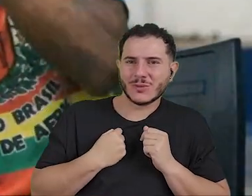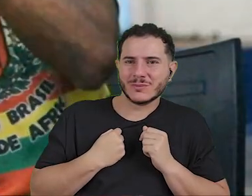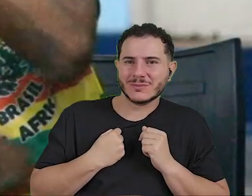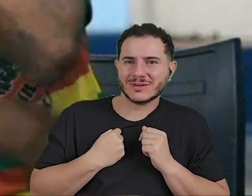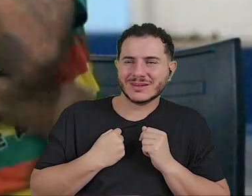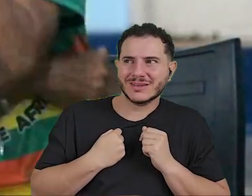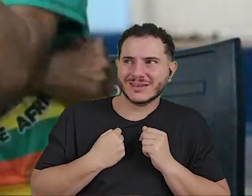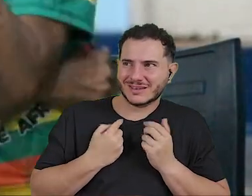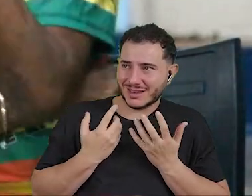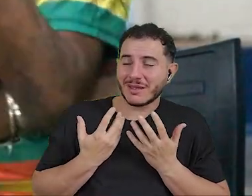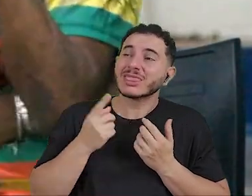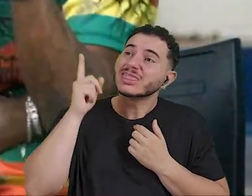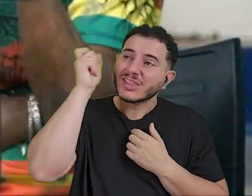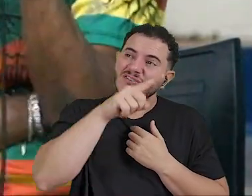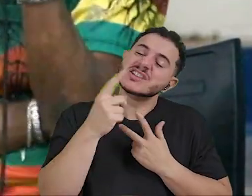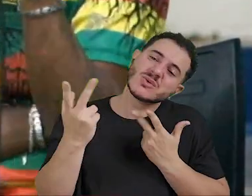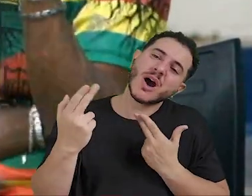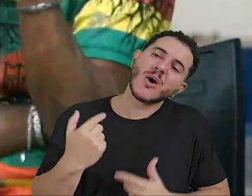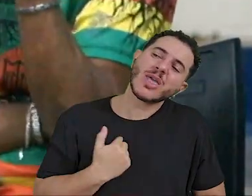Difícil é ser ele.